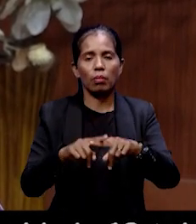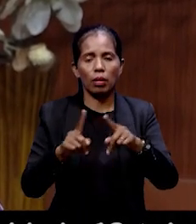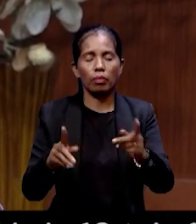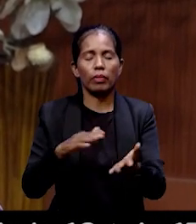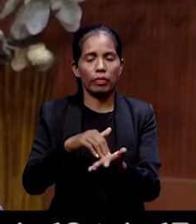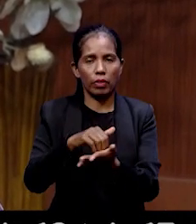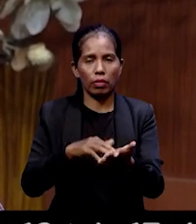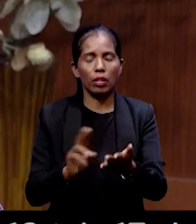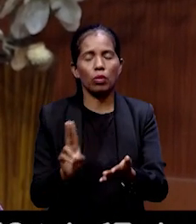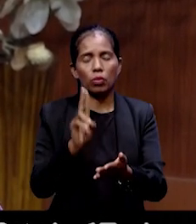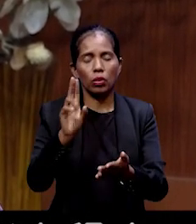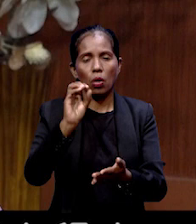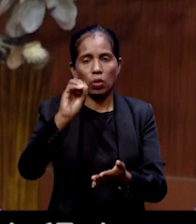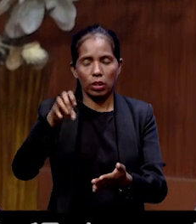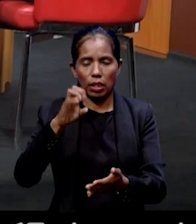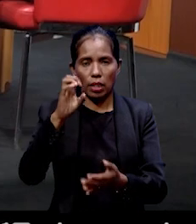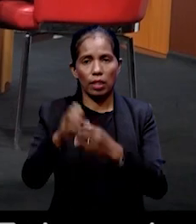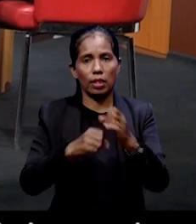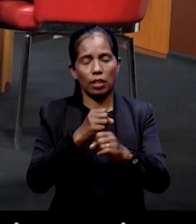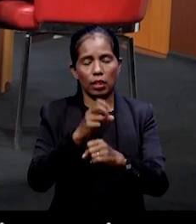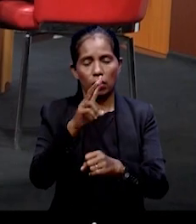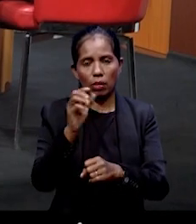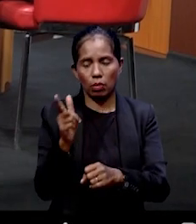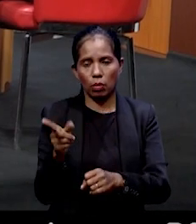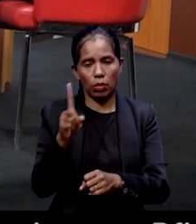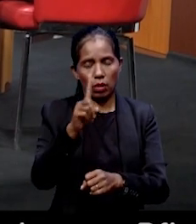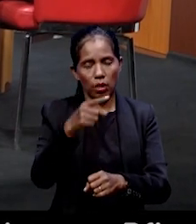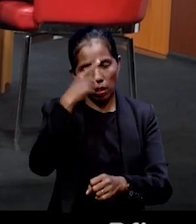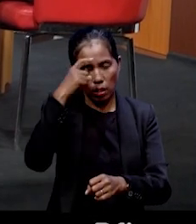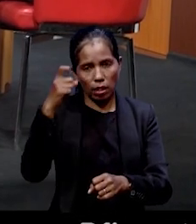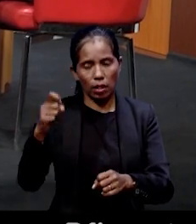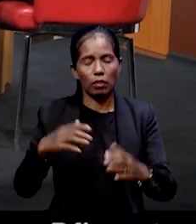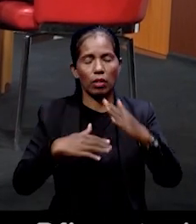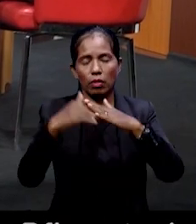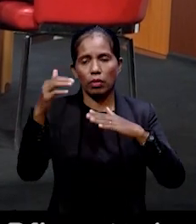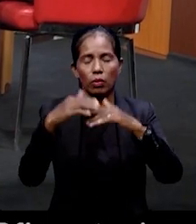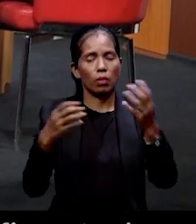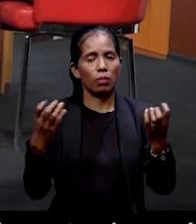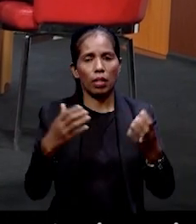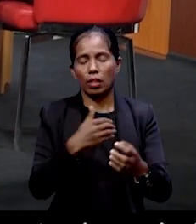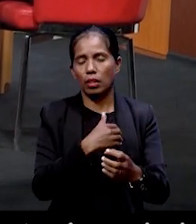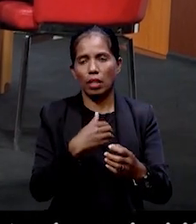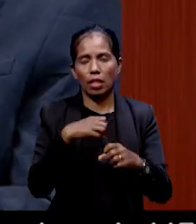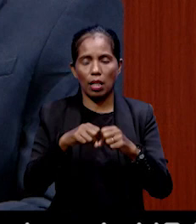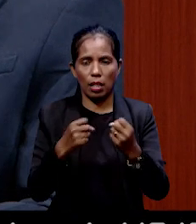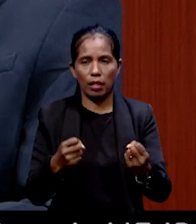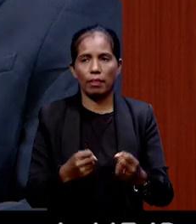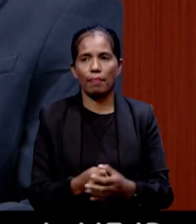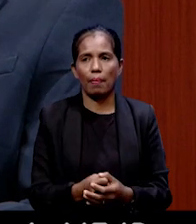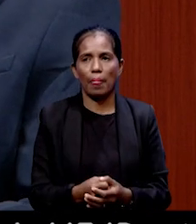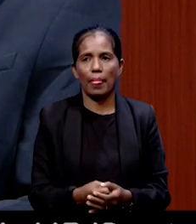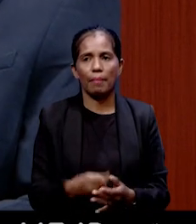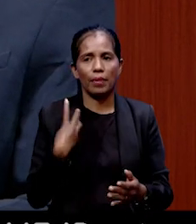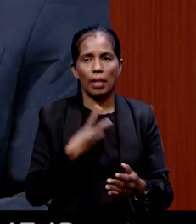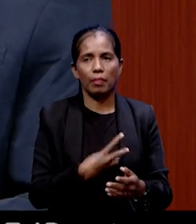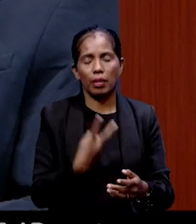execução orçamento geral Estado rihun rua rua nulu resinida, tamba infraestrutura barak sei estragos. Ami husi Luta Hamutuk